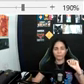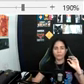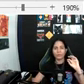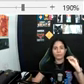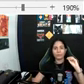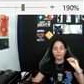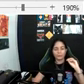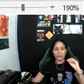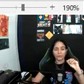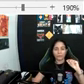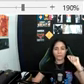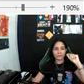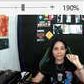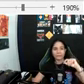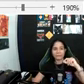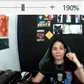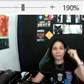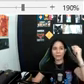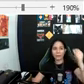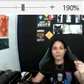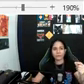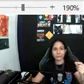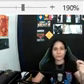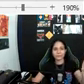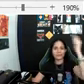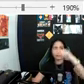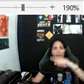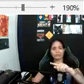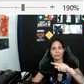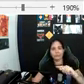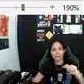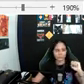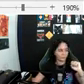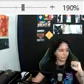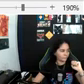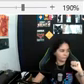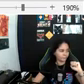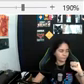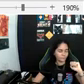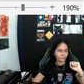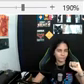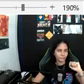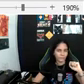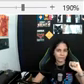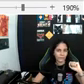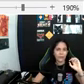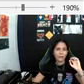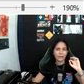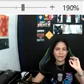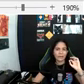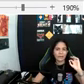falou, a gente precisa aferir uma outra coisa que tem a ver com isso.